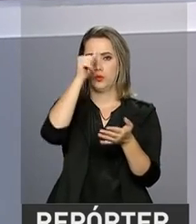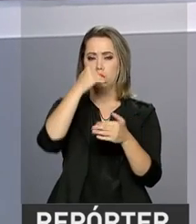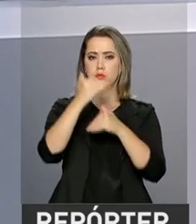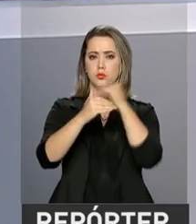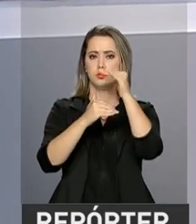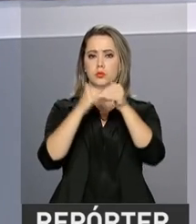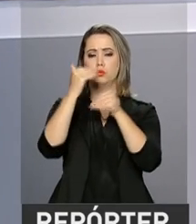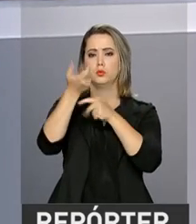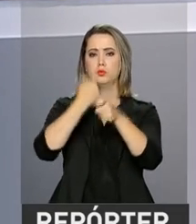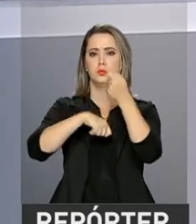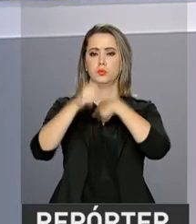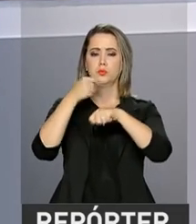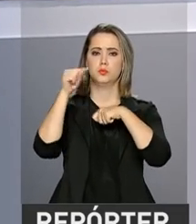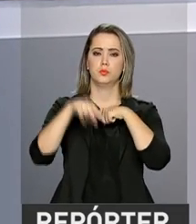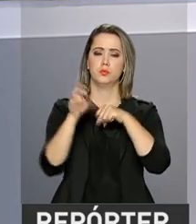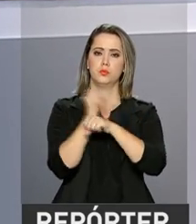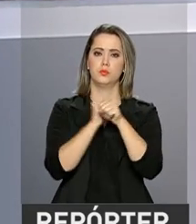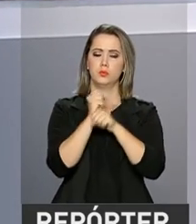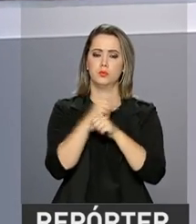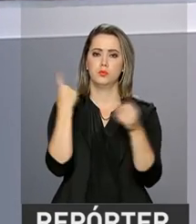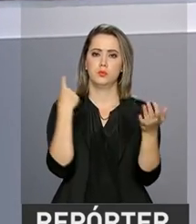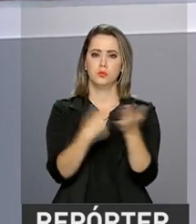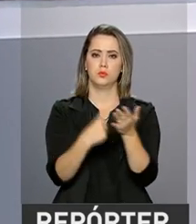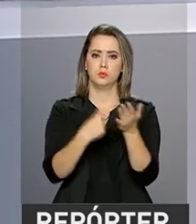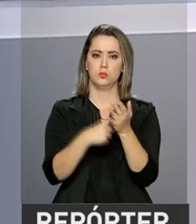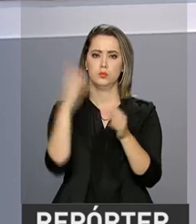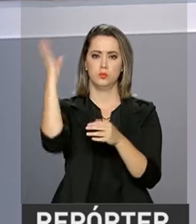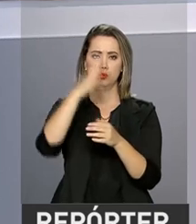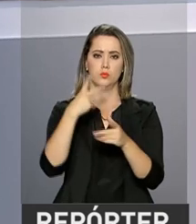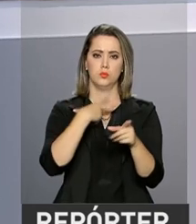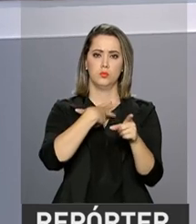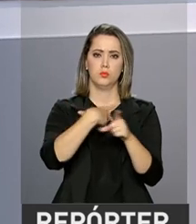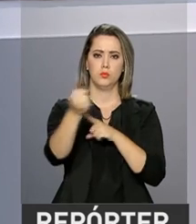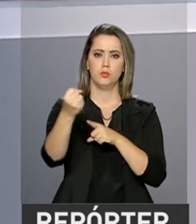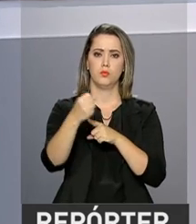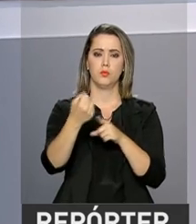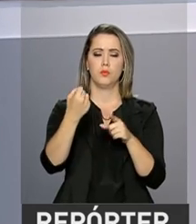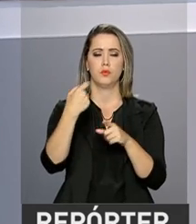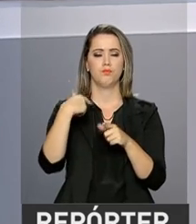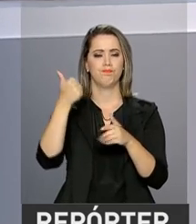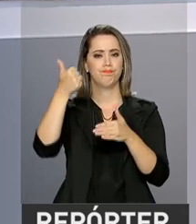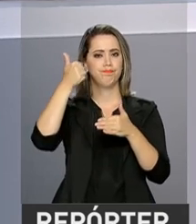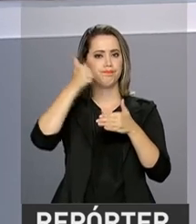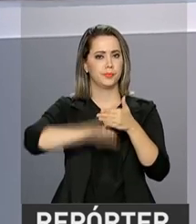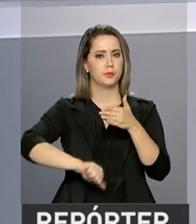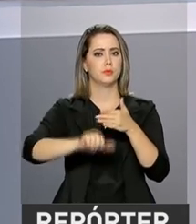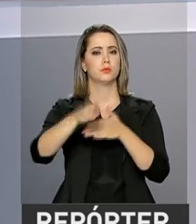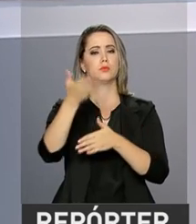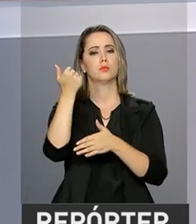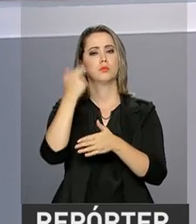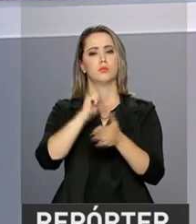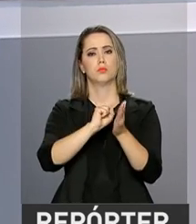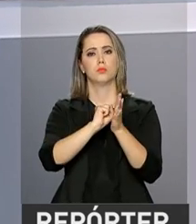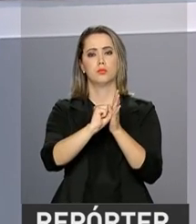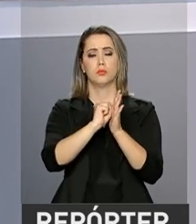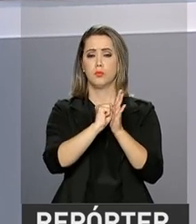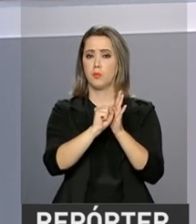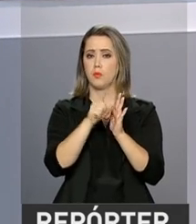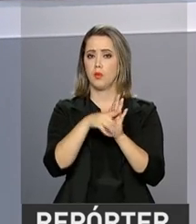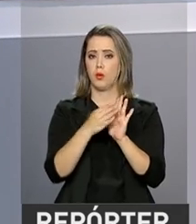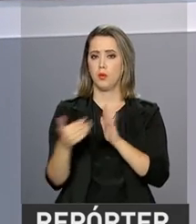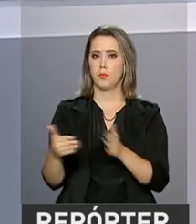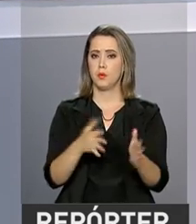da economia neste início de ano é uma comprovação de que o Brasil saiu da pior recessão do século e está no